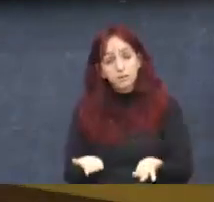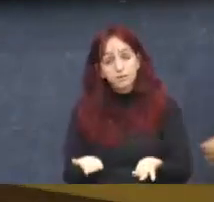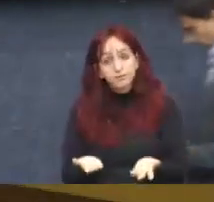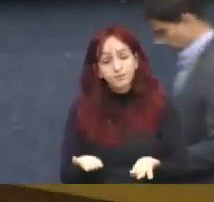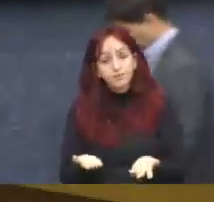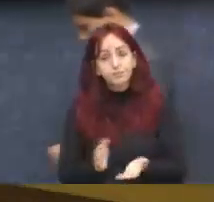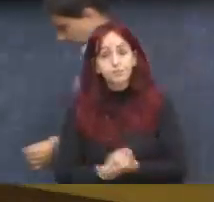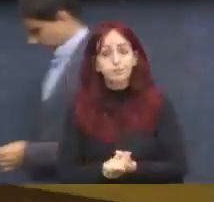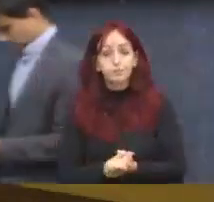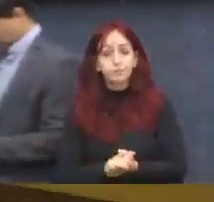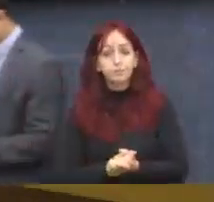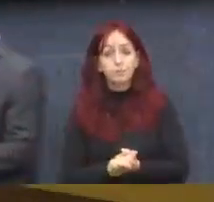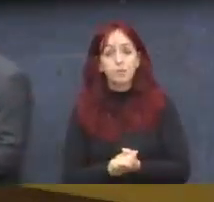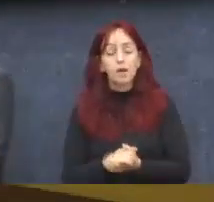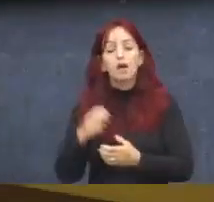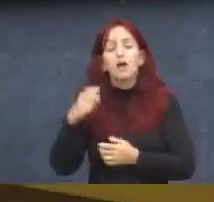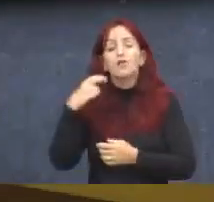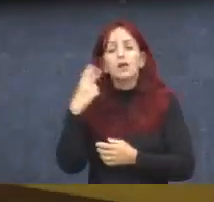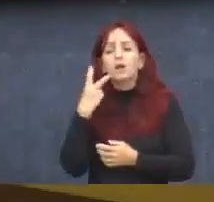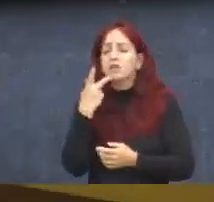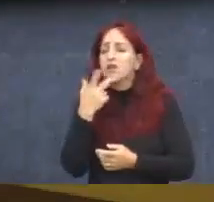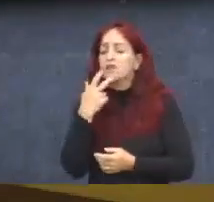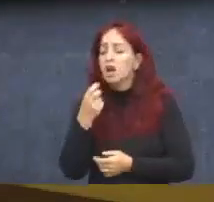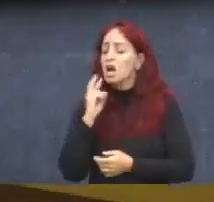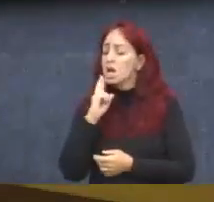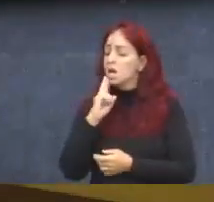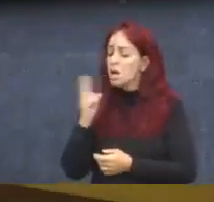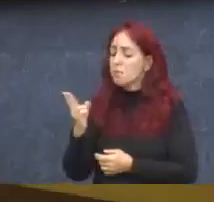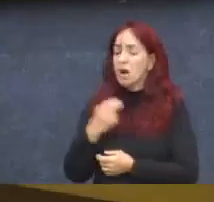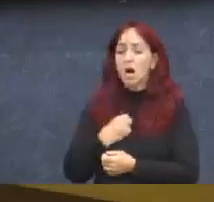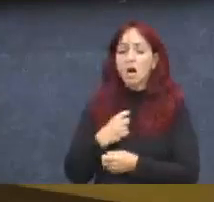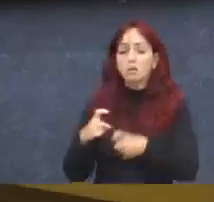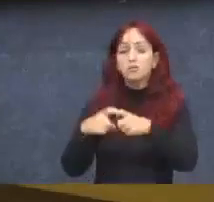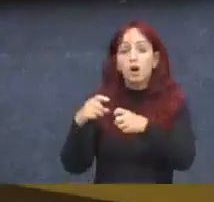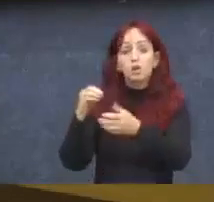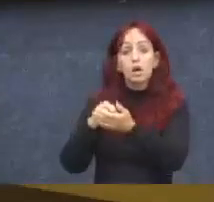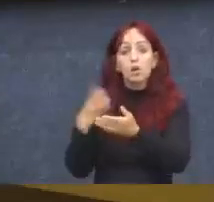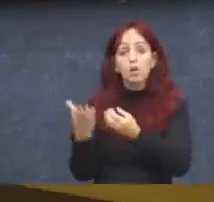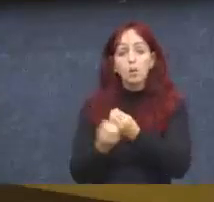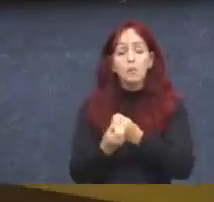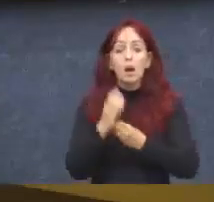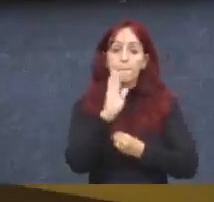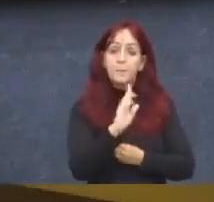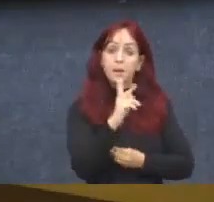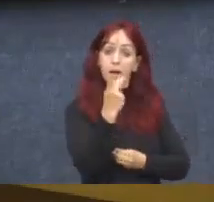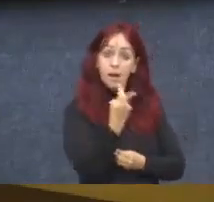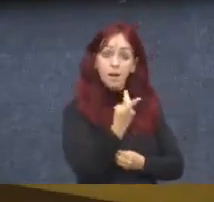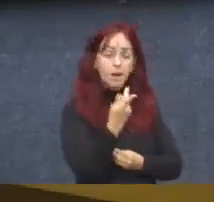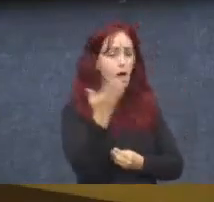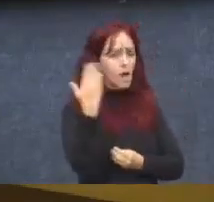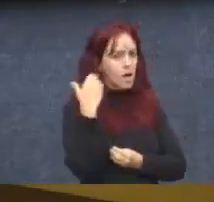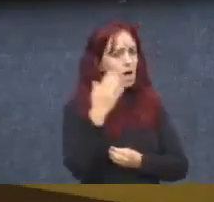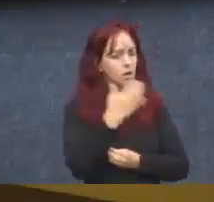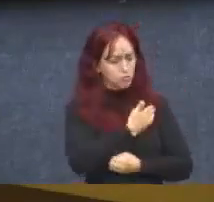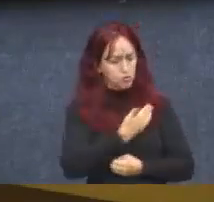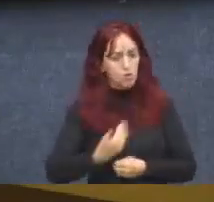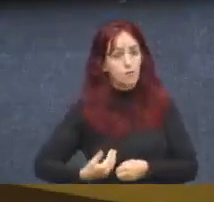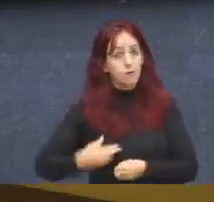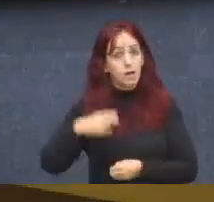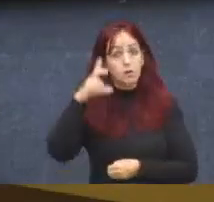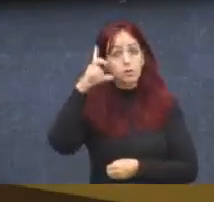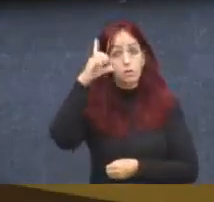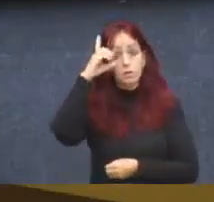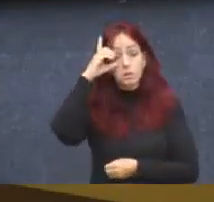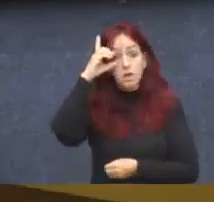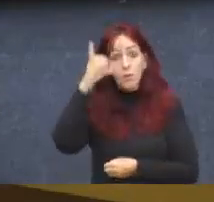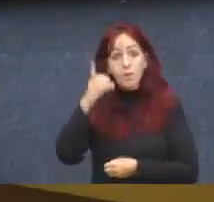do microfone reclamando de falta de médico em Belo Horizonte. Belo Horizonte, na época do Mais Médicos, do governo Dilma, quase que não